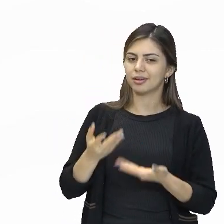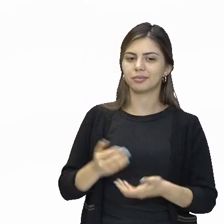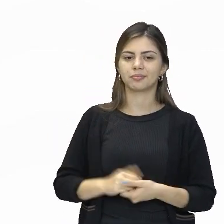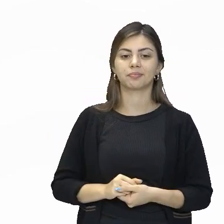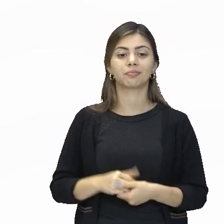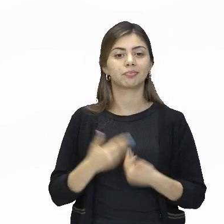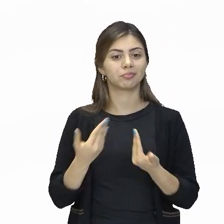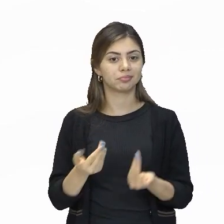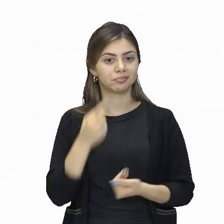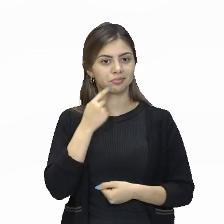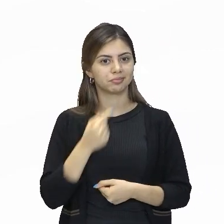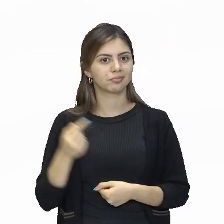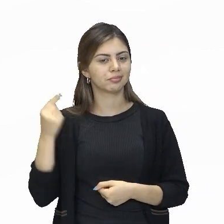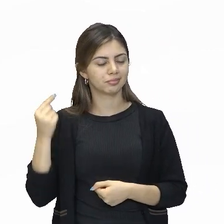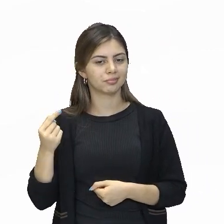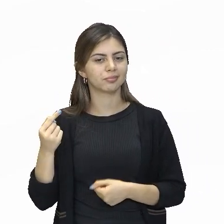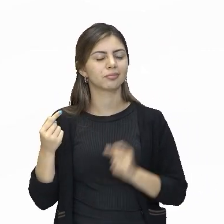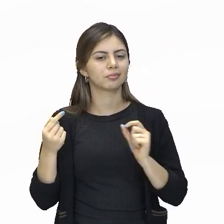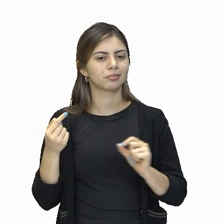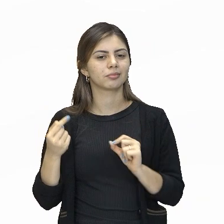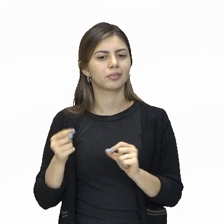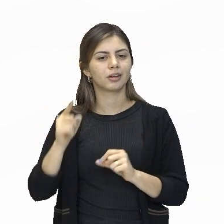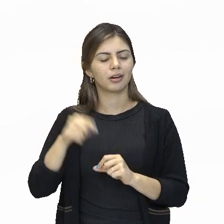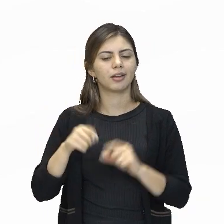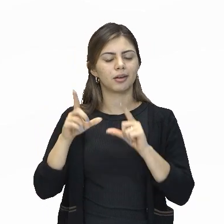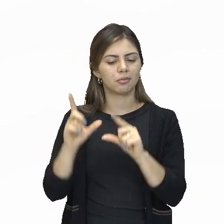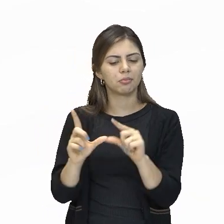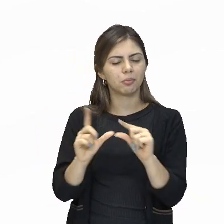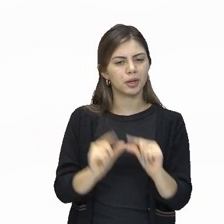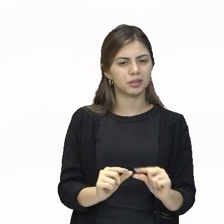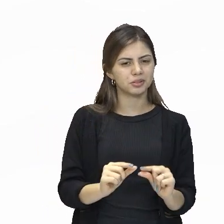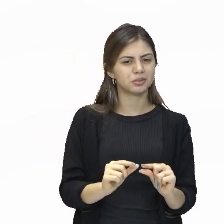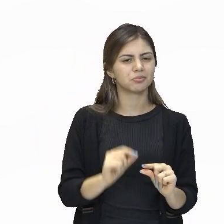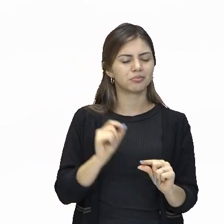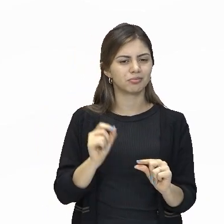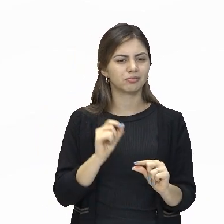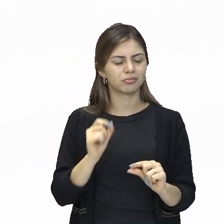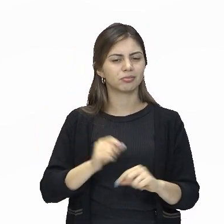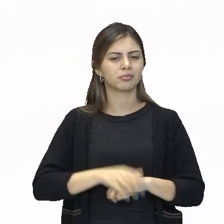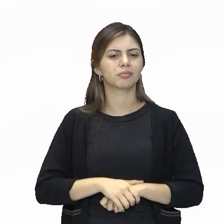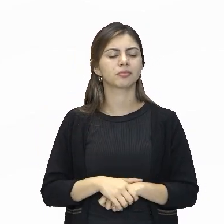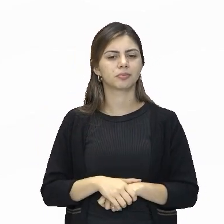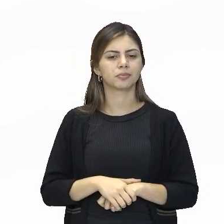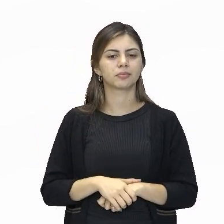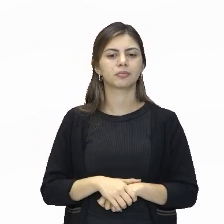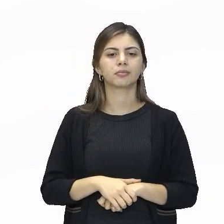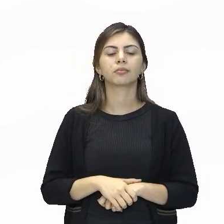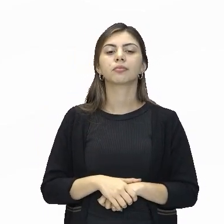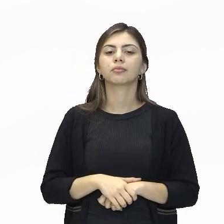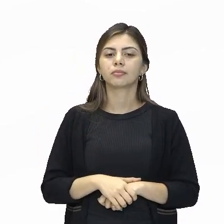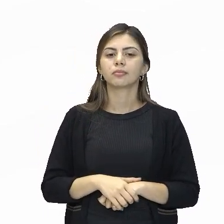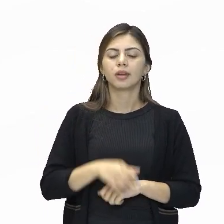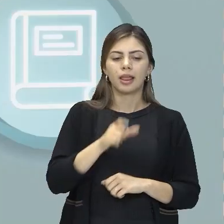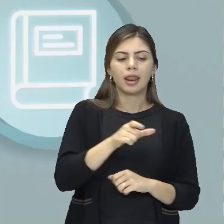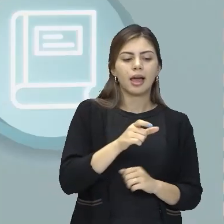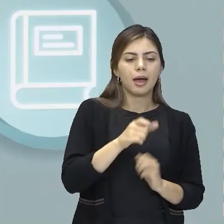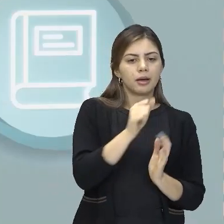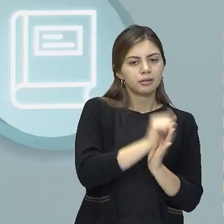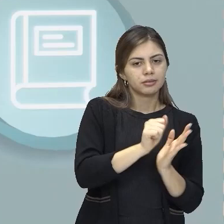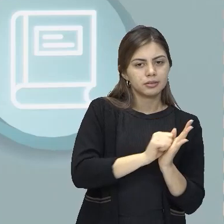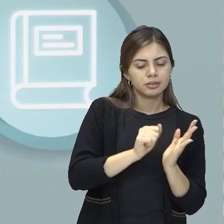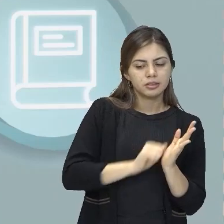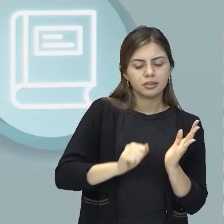vejam aí que ele vai dar uma redução, né, vai ter um distanciamento da fala e da escrita. Ele fala,